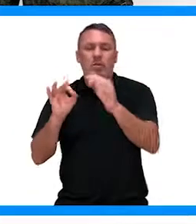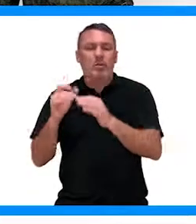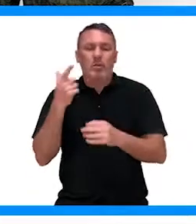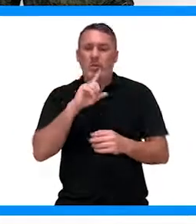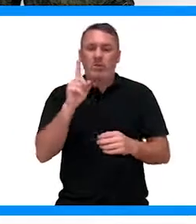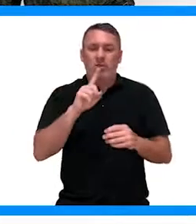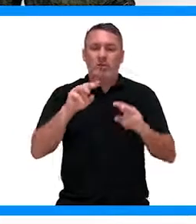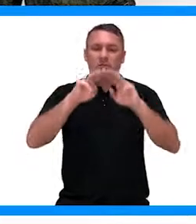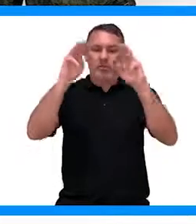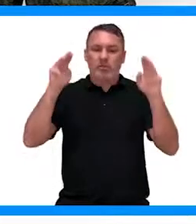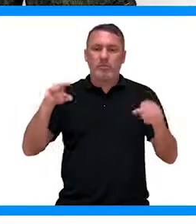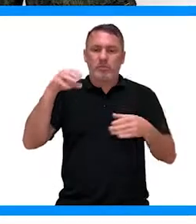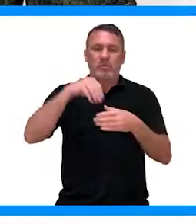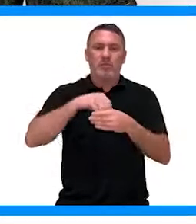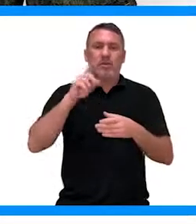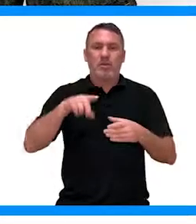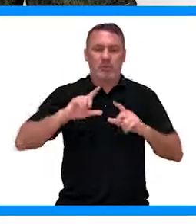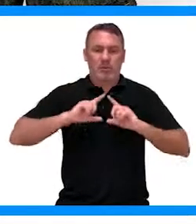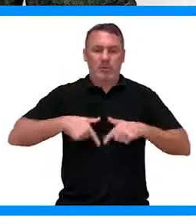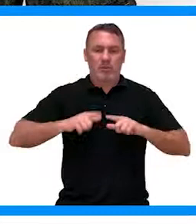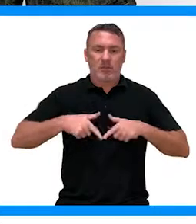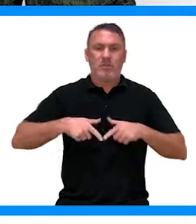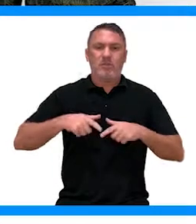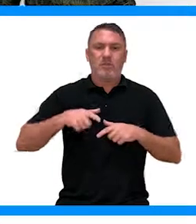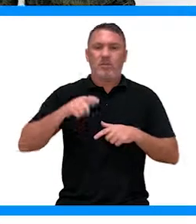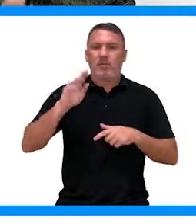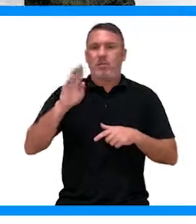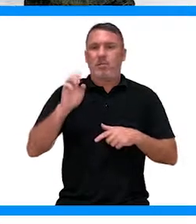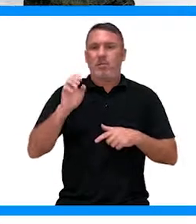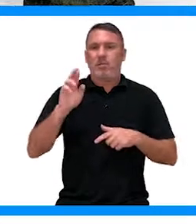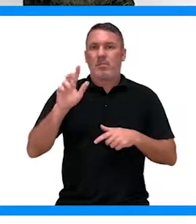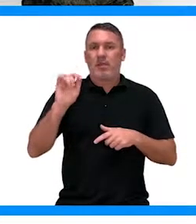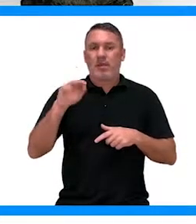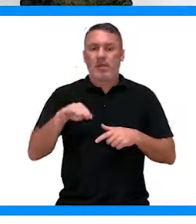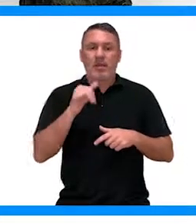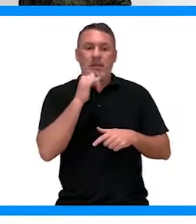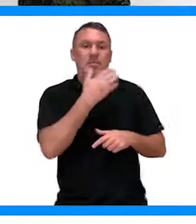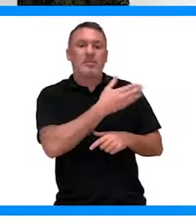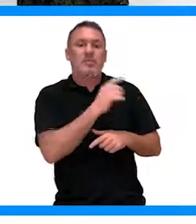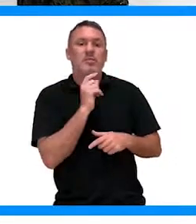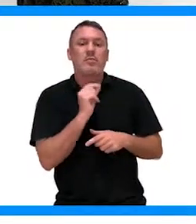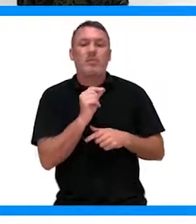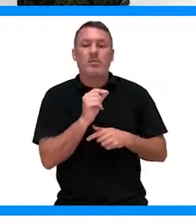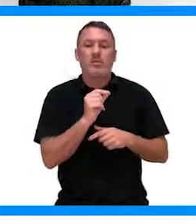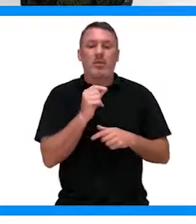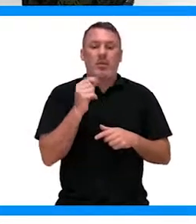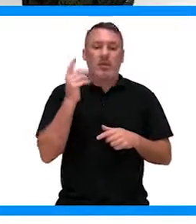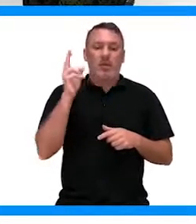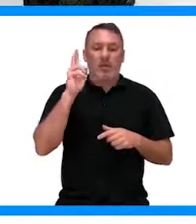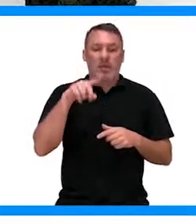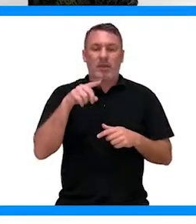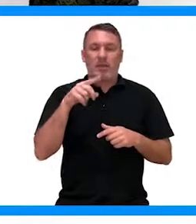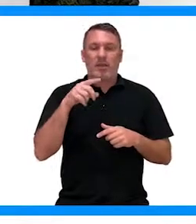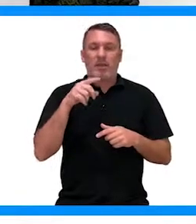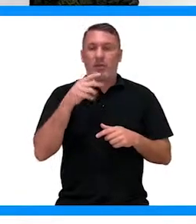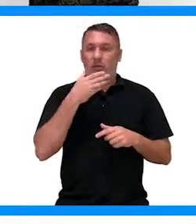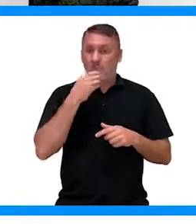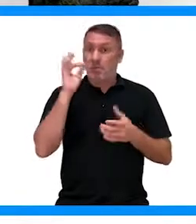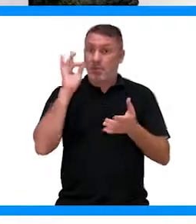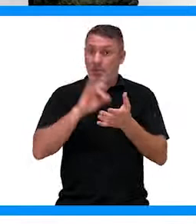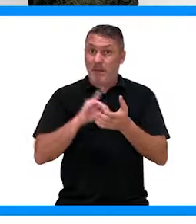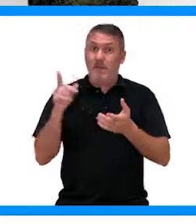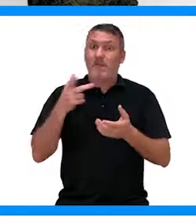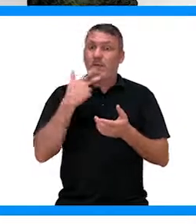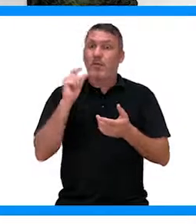nos espaços desconcertantes do Museu Judaico de Berlim. Bom, então a gente tem aqui um exemplo, um relato, né, em primeira